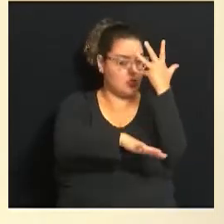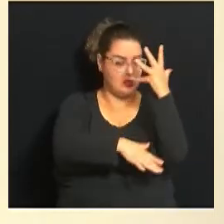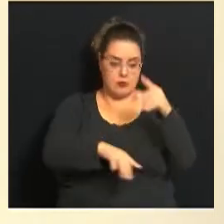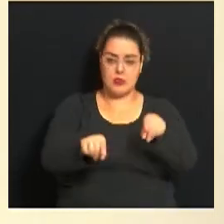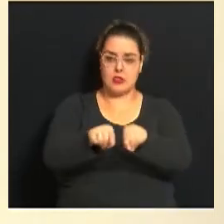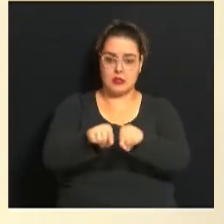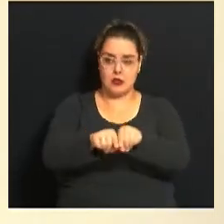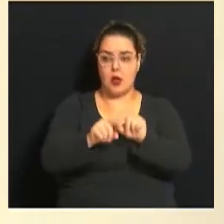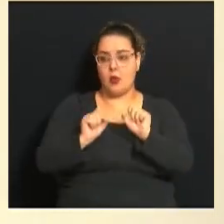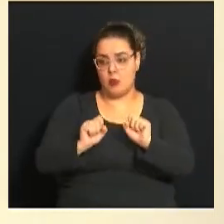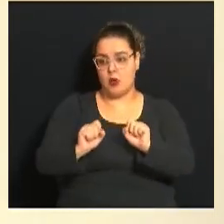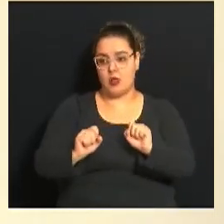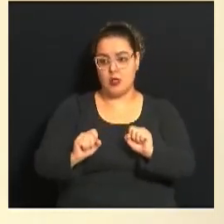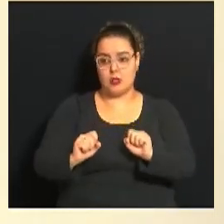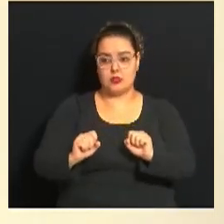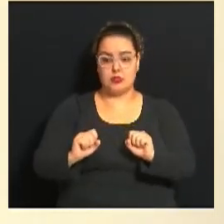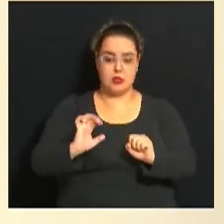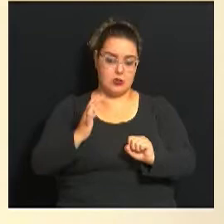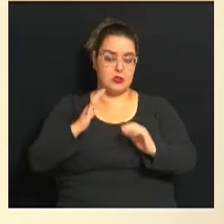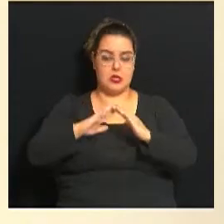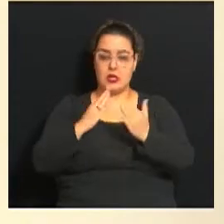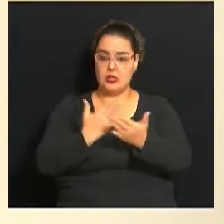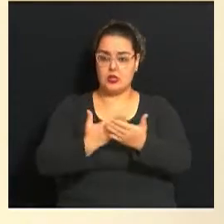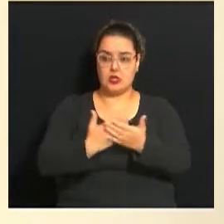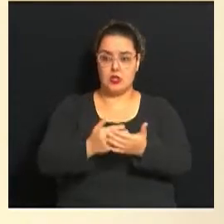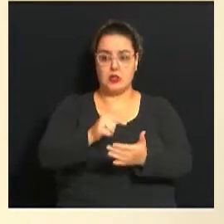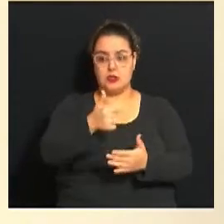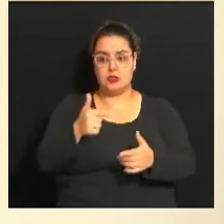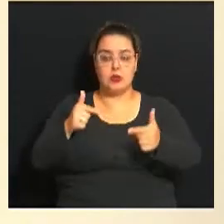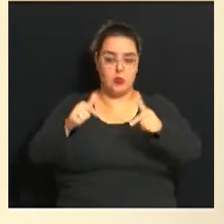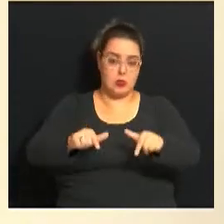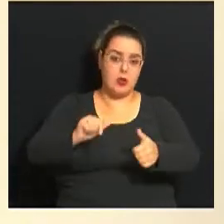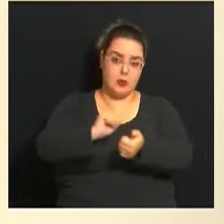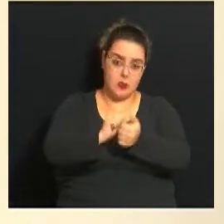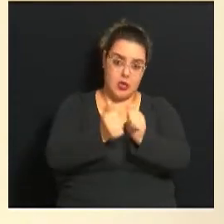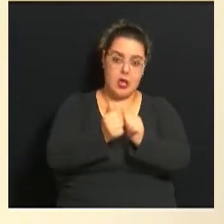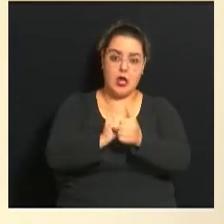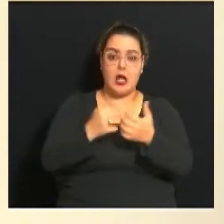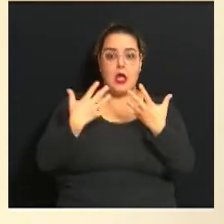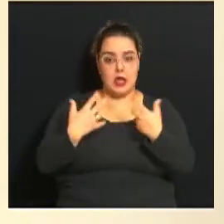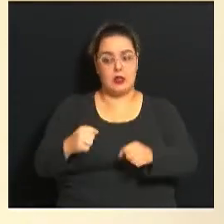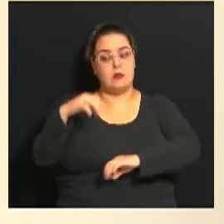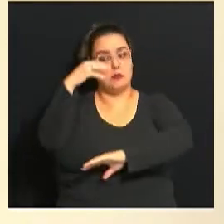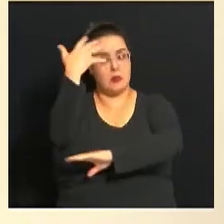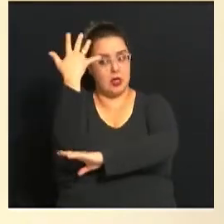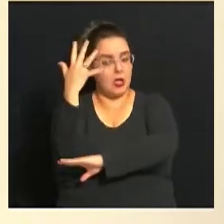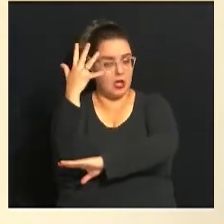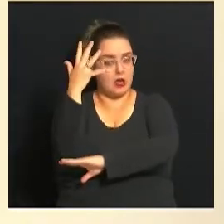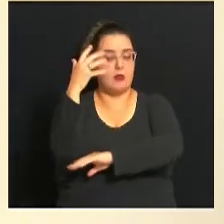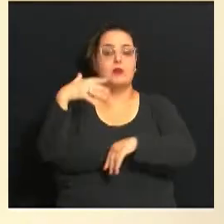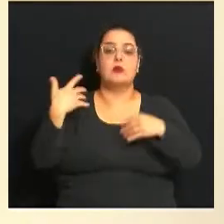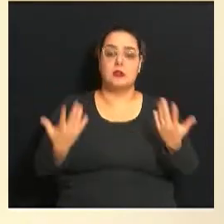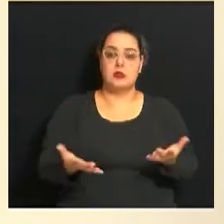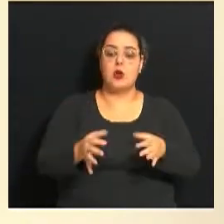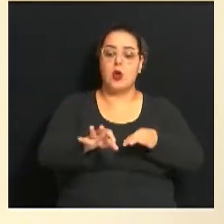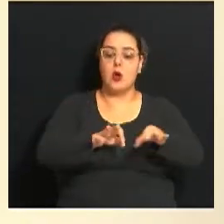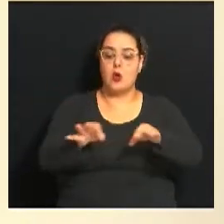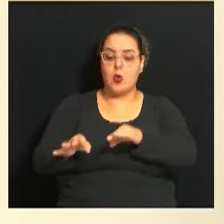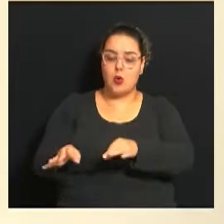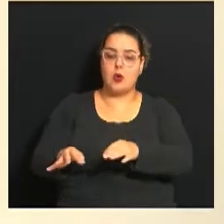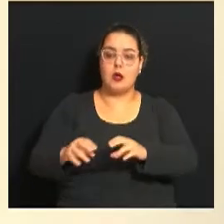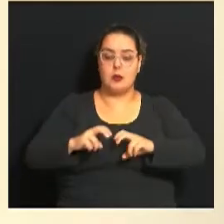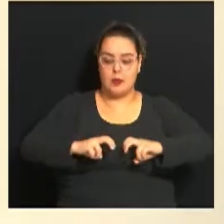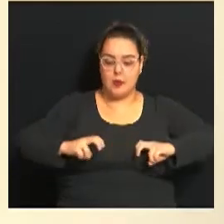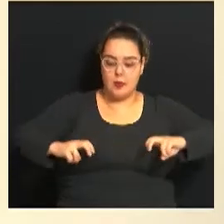que a escola não tenha ali um espaço adequado para receber a árvore. Então, ela pode organizar os alunos, fazer uma roda